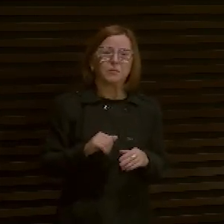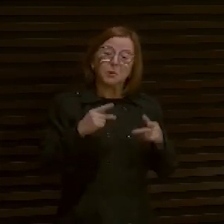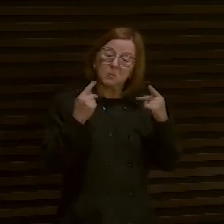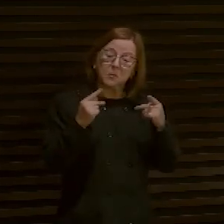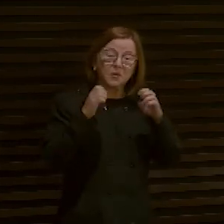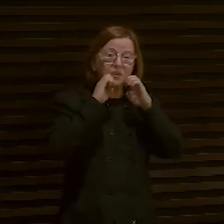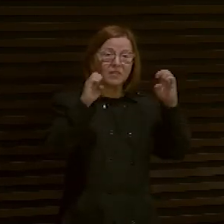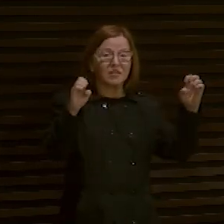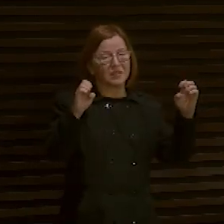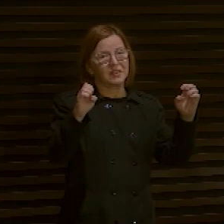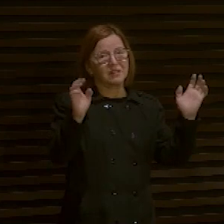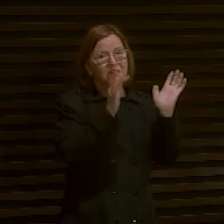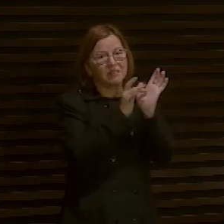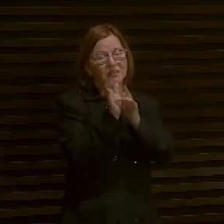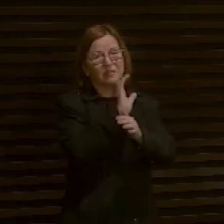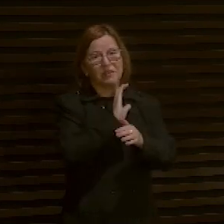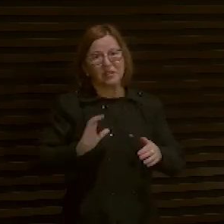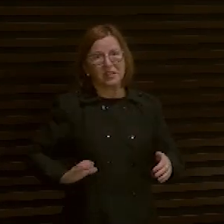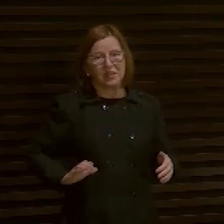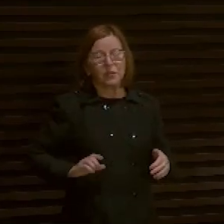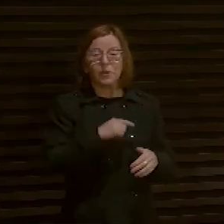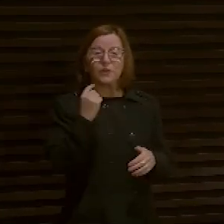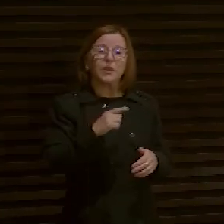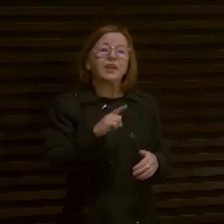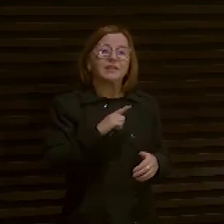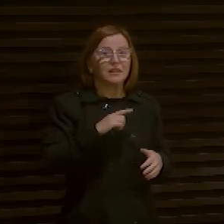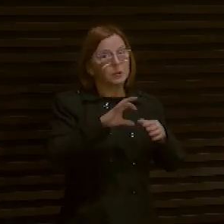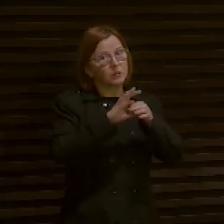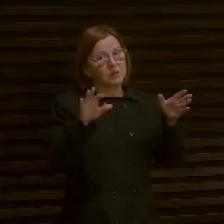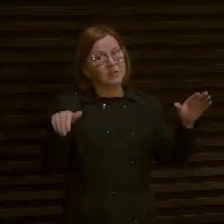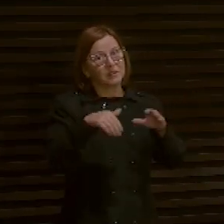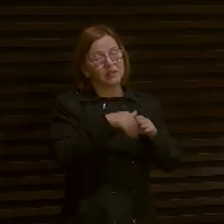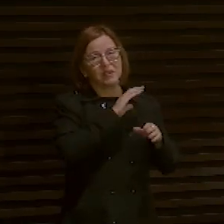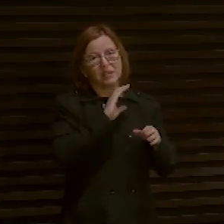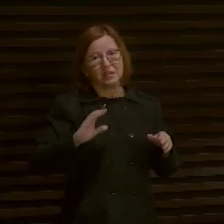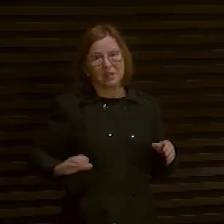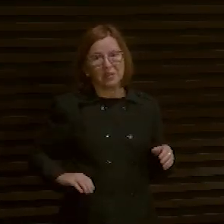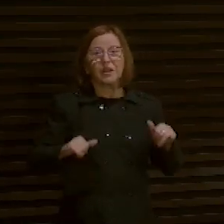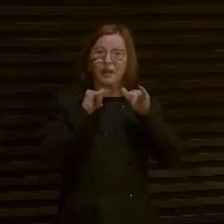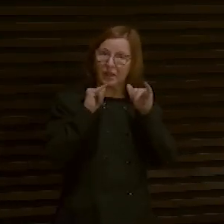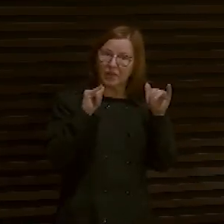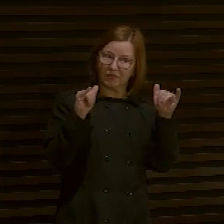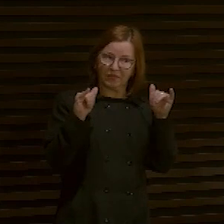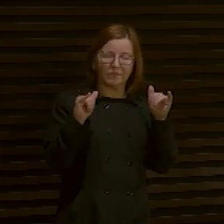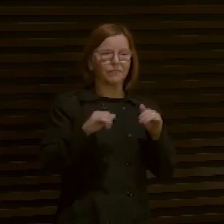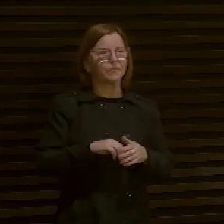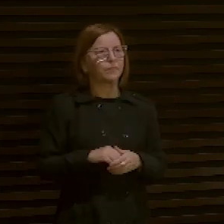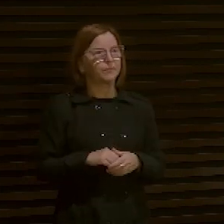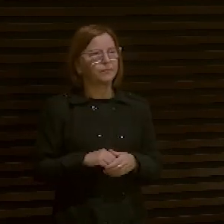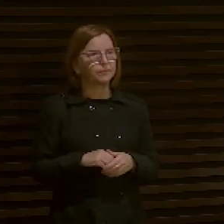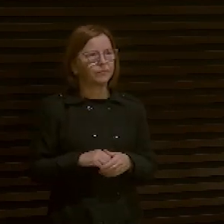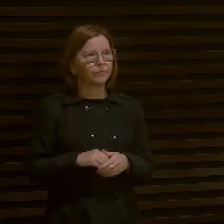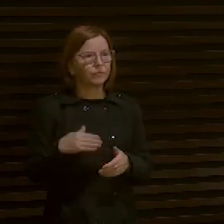Cristo. Nós temos libertação em Cristo. Então aquele que ama, avisa, e foi isso que Deus fez com o seu povo. Eu gostaria que os